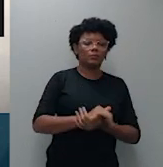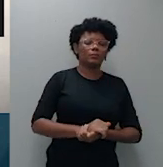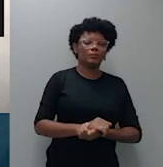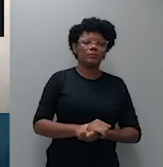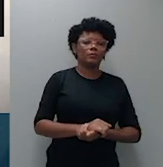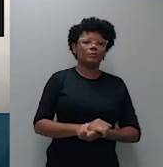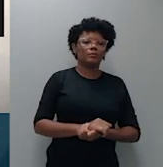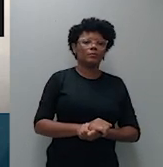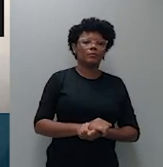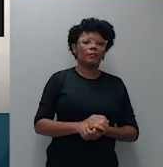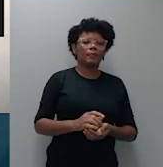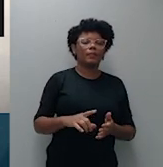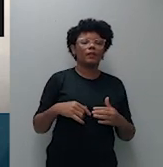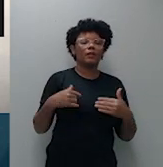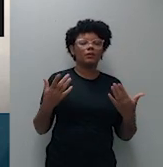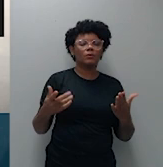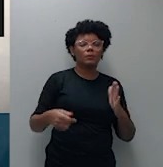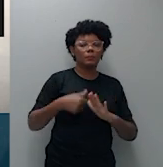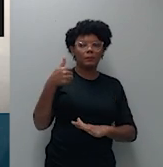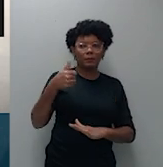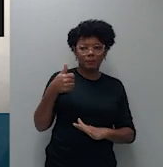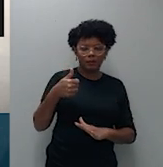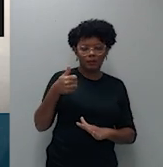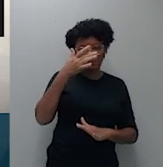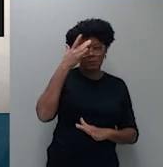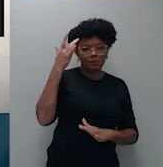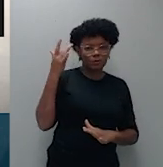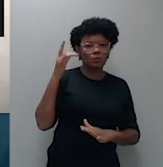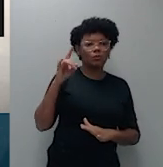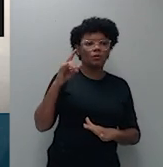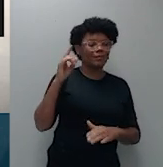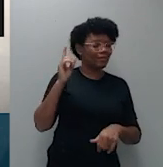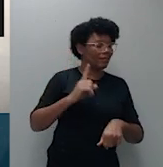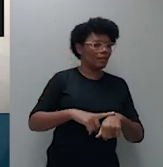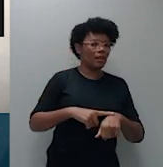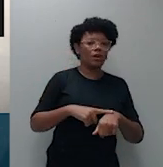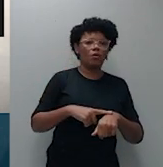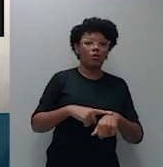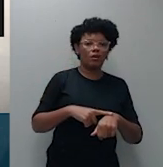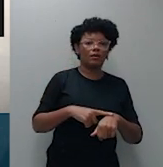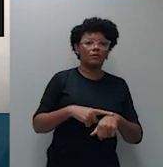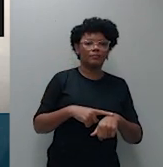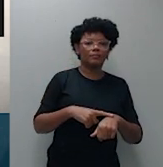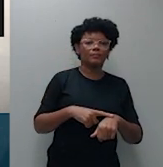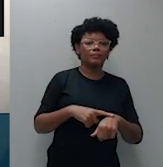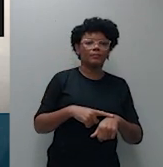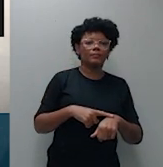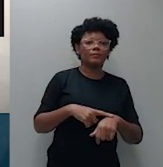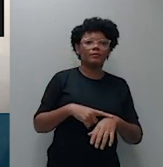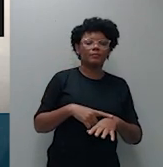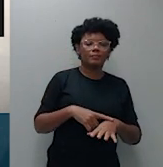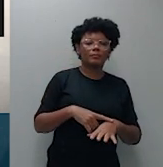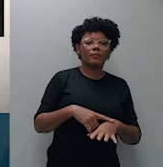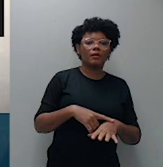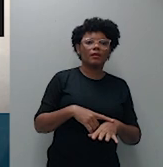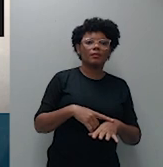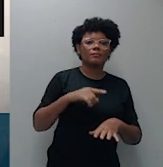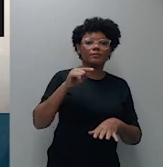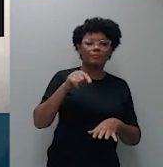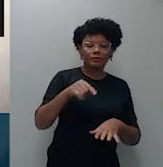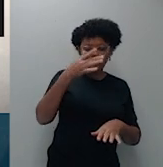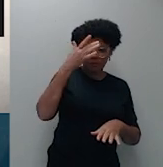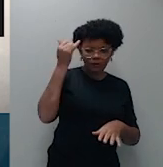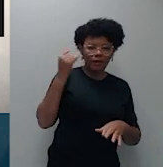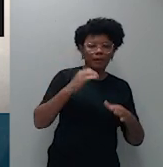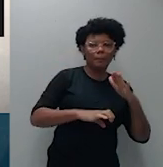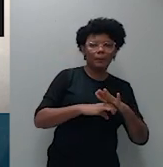social esse fato o primeiro autor imediatamente denunciou o ato ilícito a